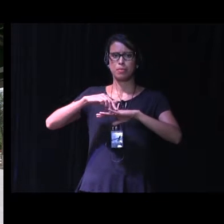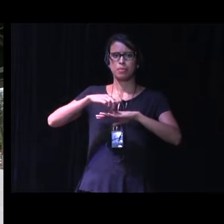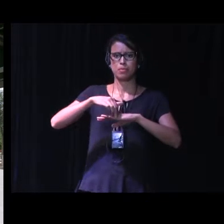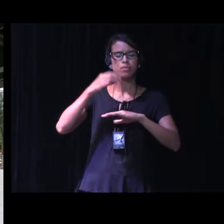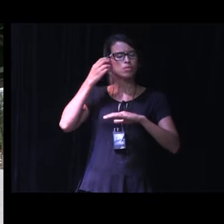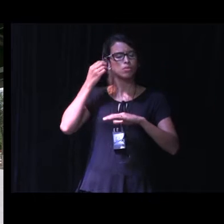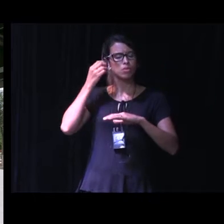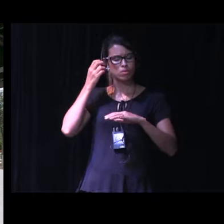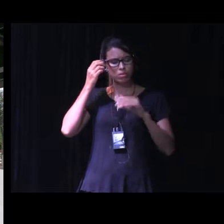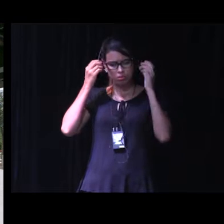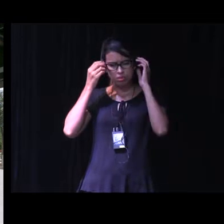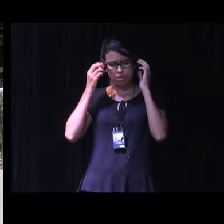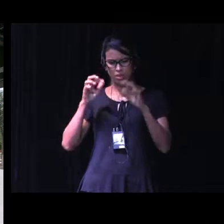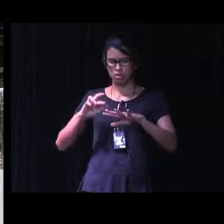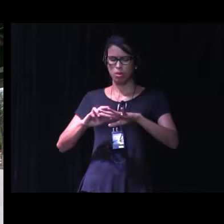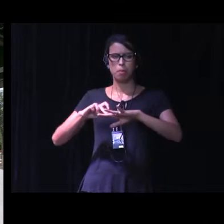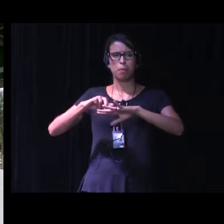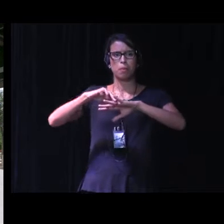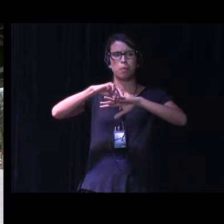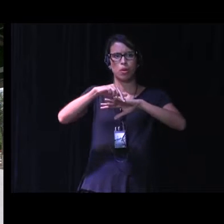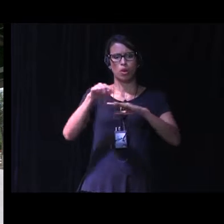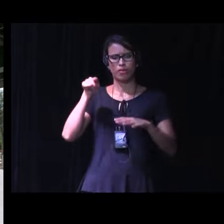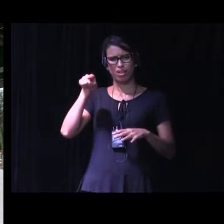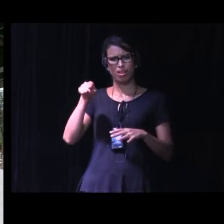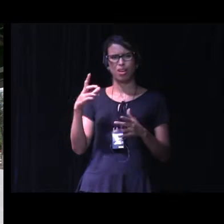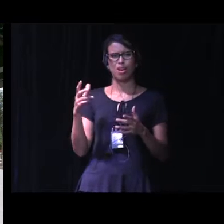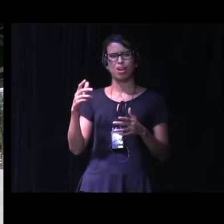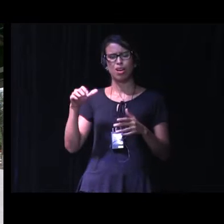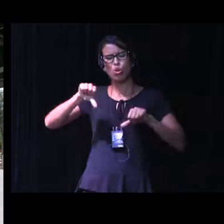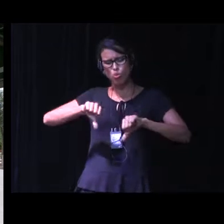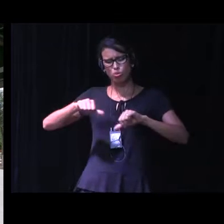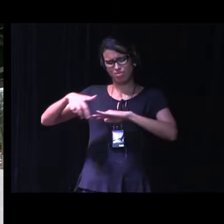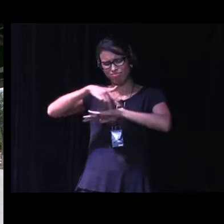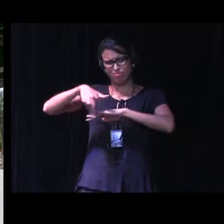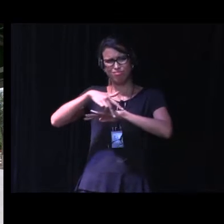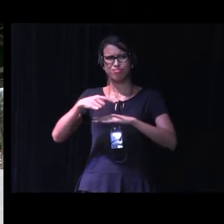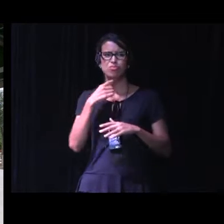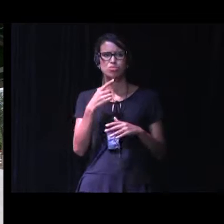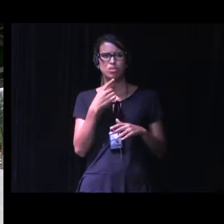Os acabamentos às vezes são inimigos dos prédios. Na